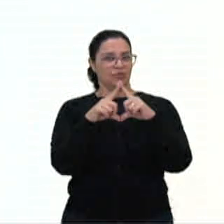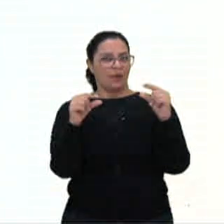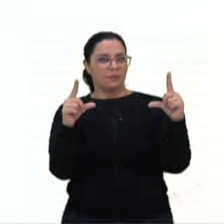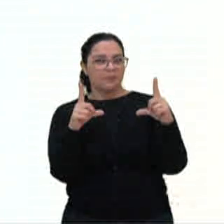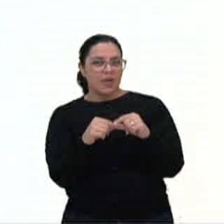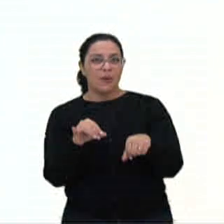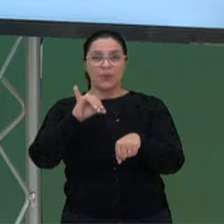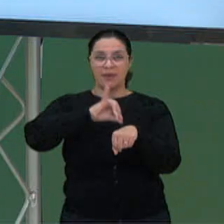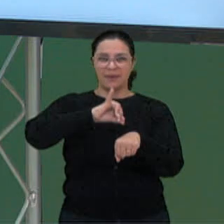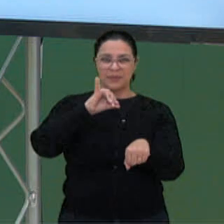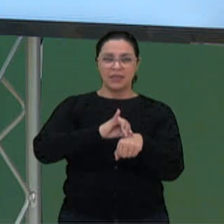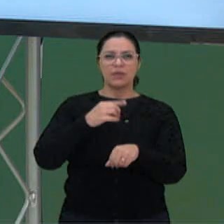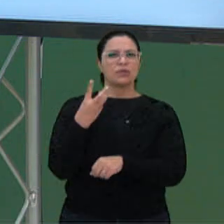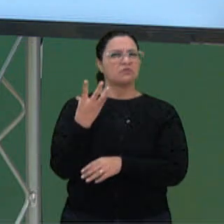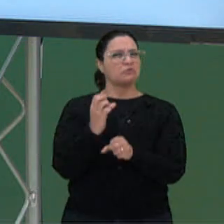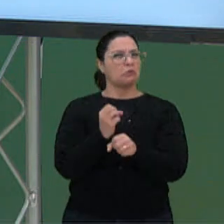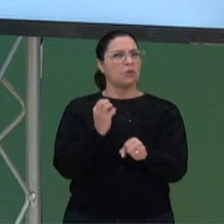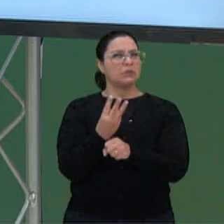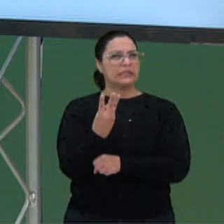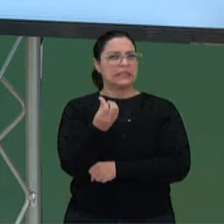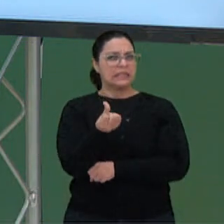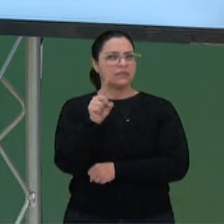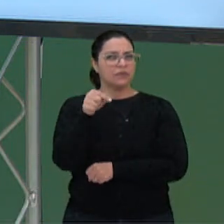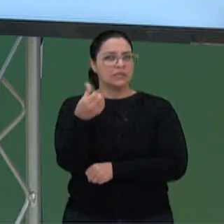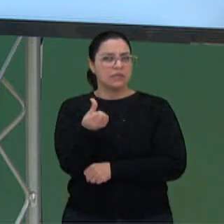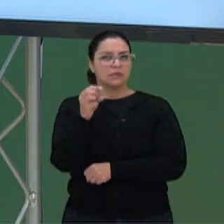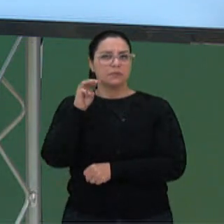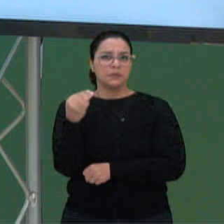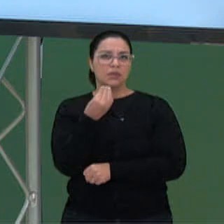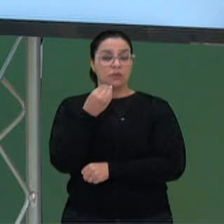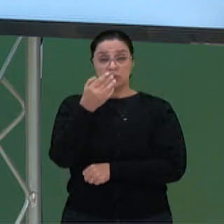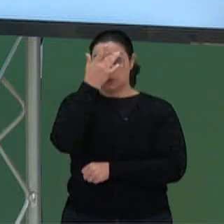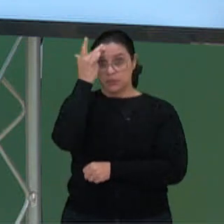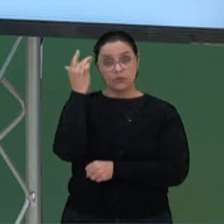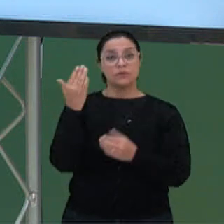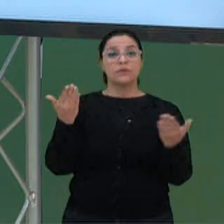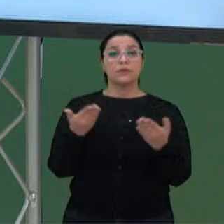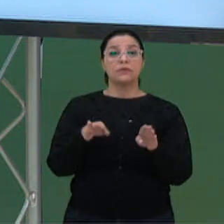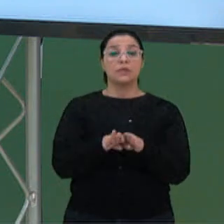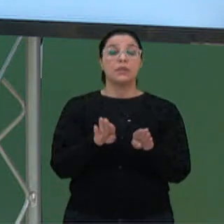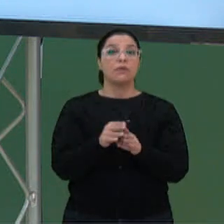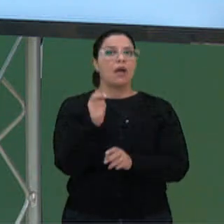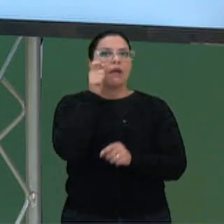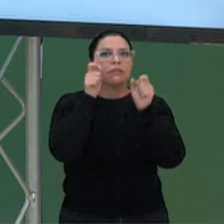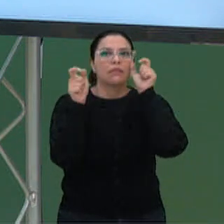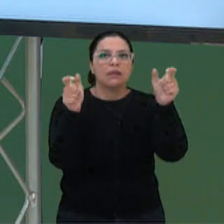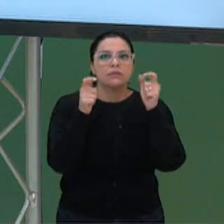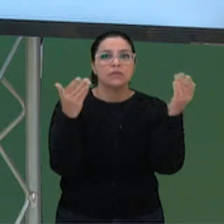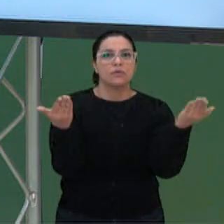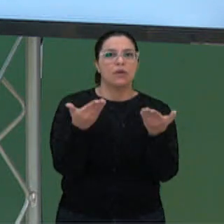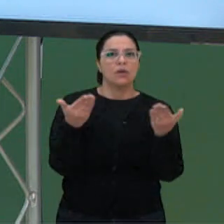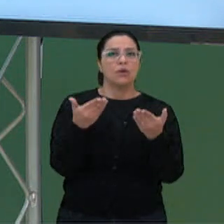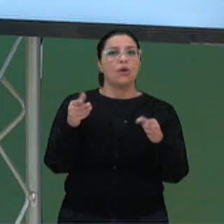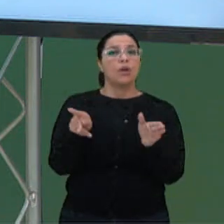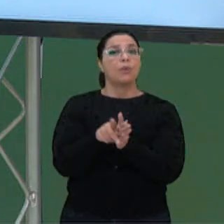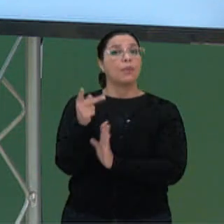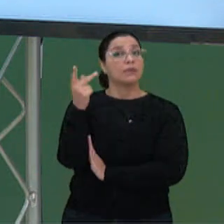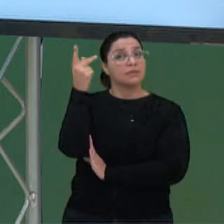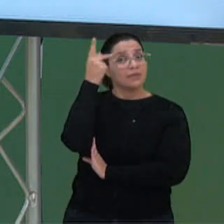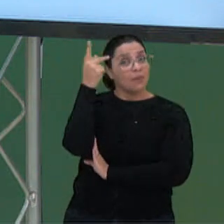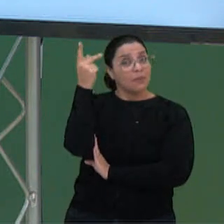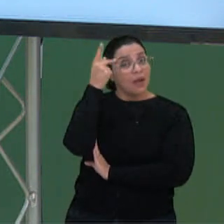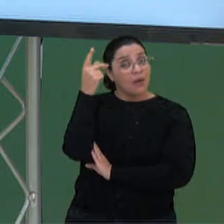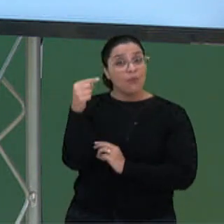tem aproximadamente ali 36,6 milhões de habitantes. Eu quero chamar a atenção de vocês aqui, por exemplo, para São Paulo,